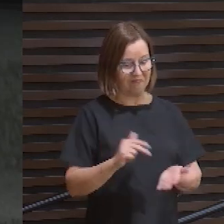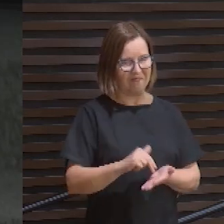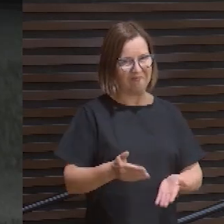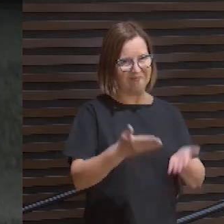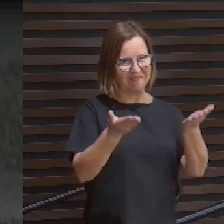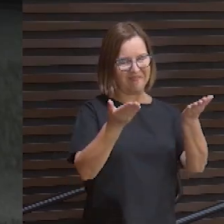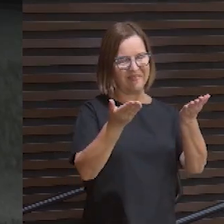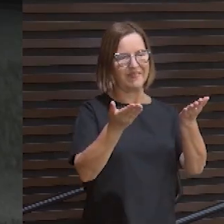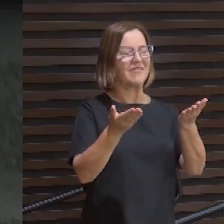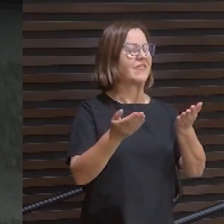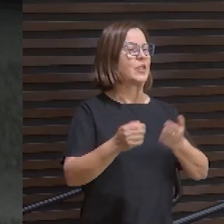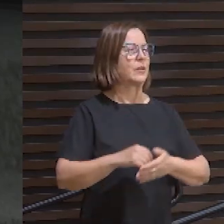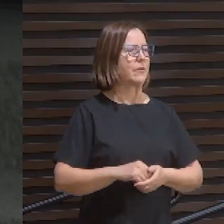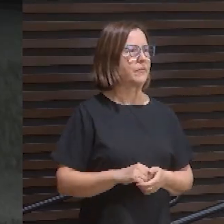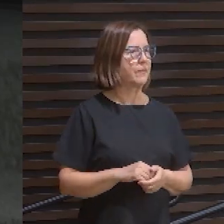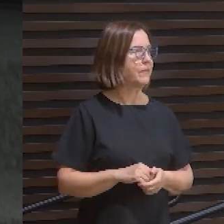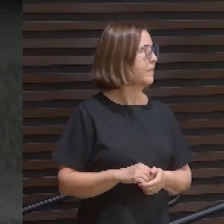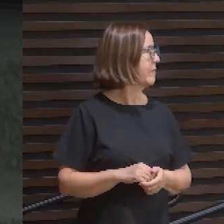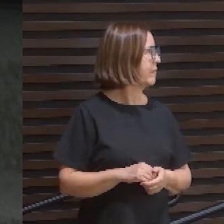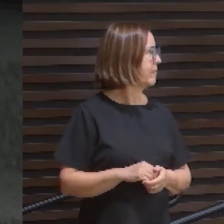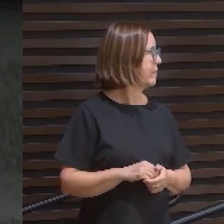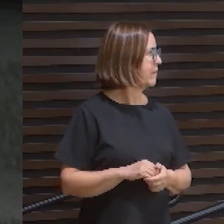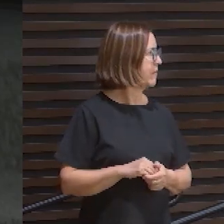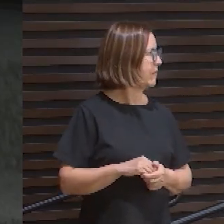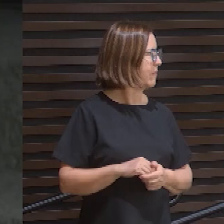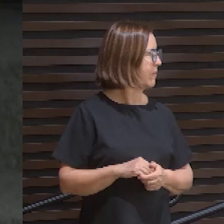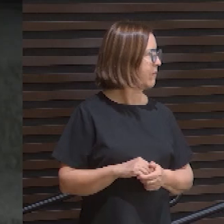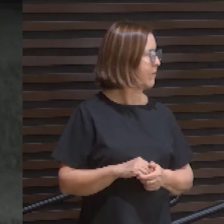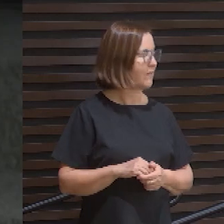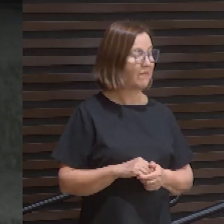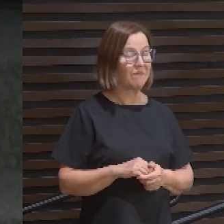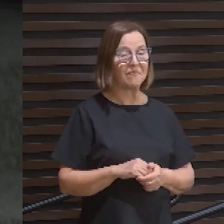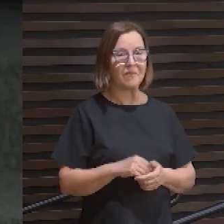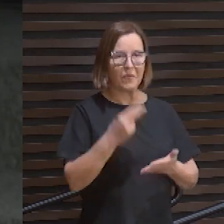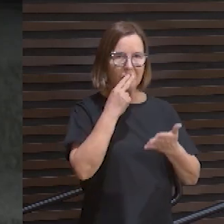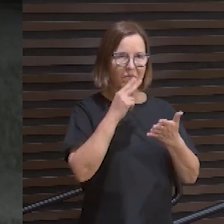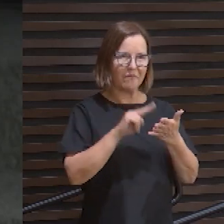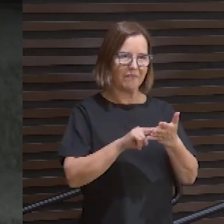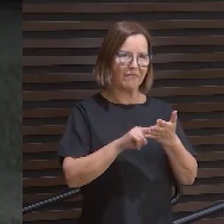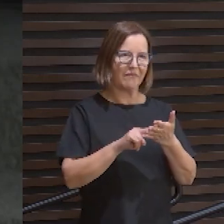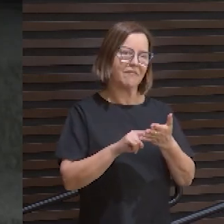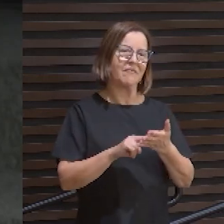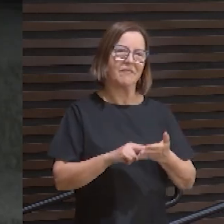ressurreição. Epístola, é a epístola.